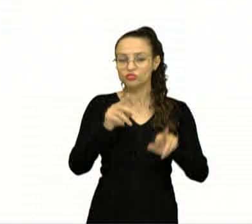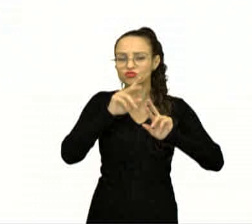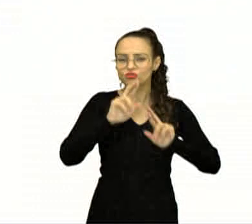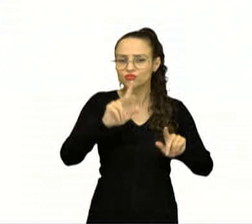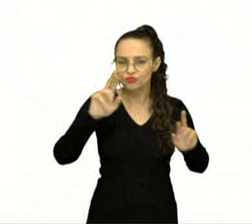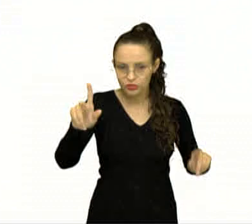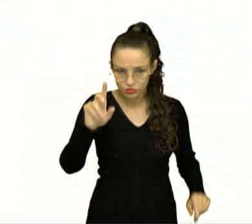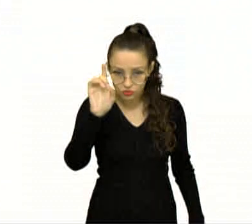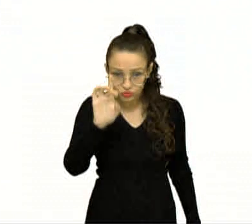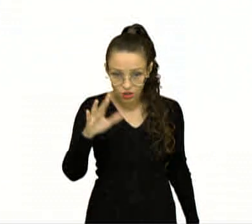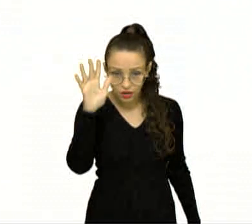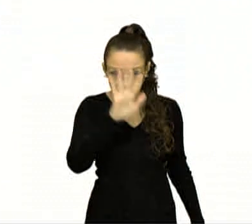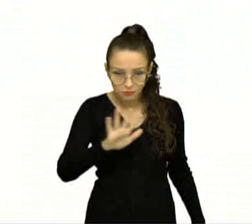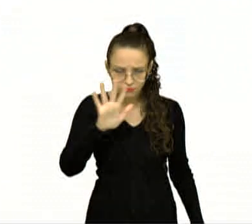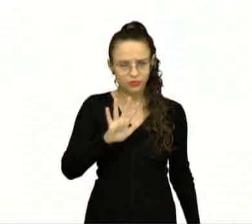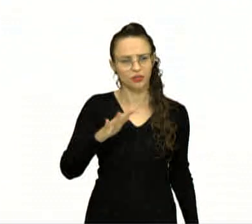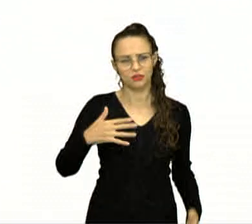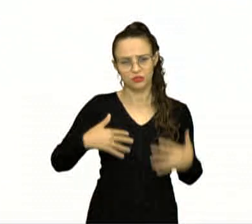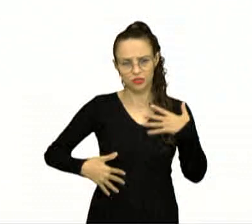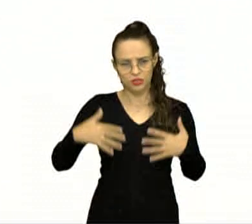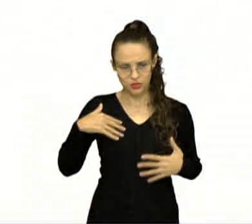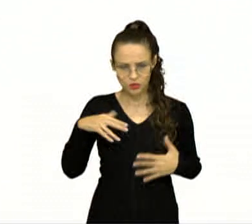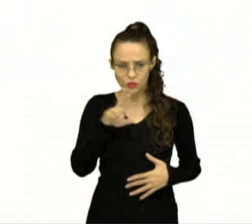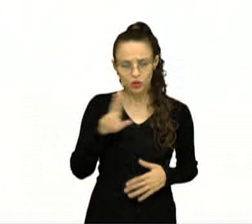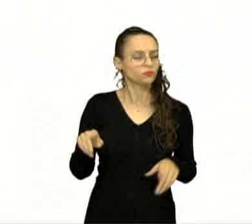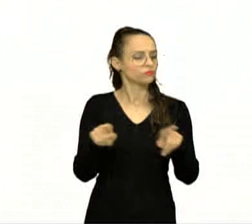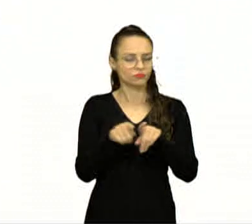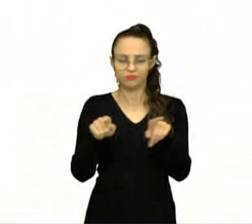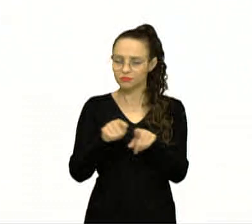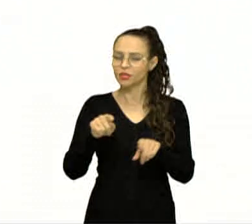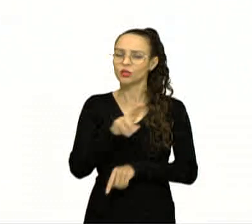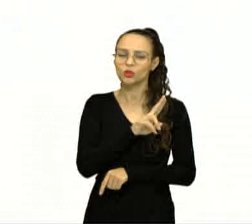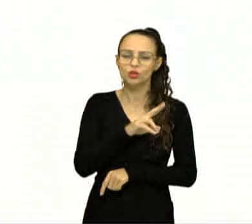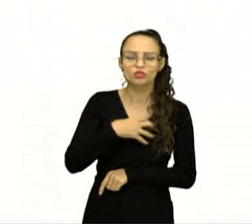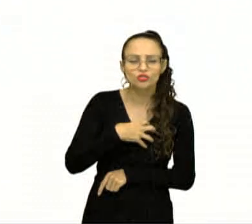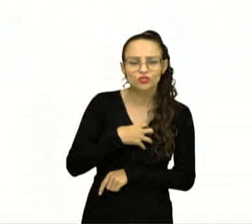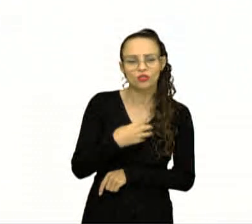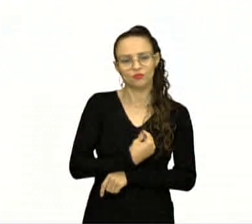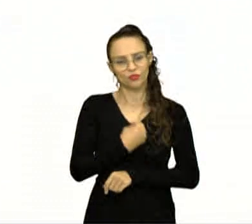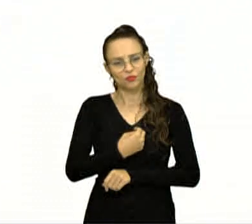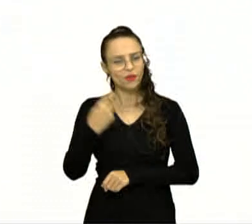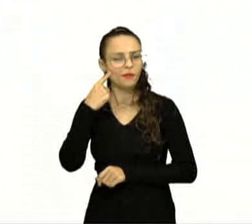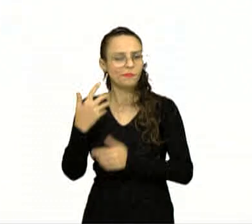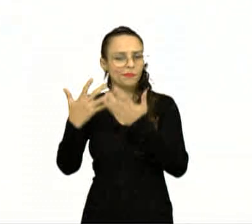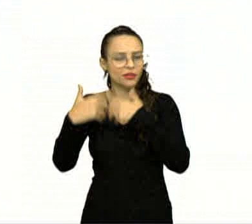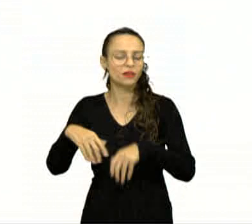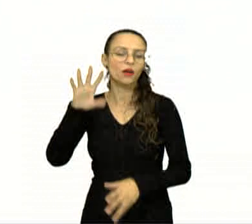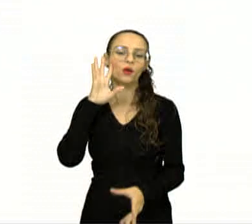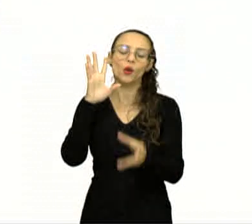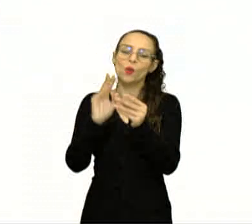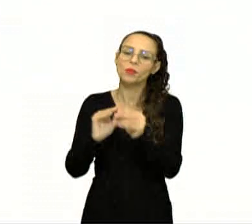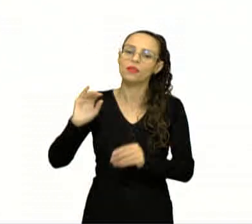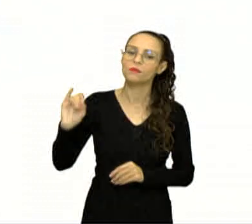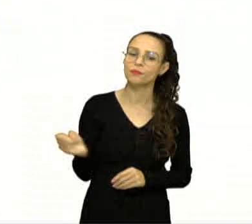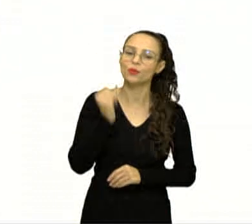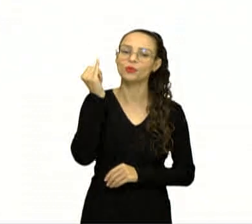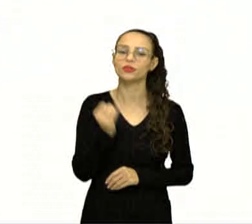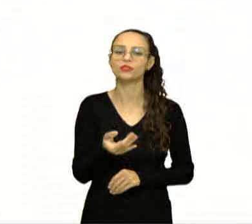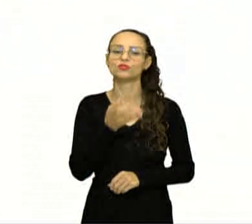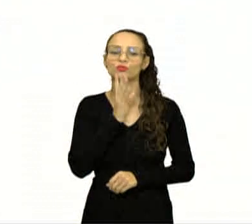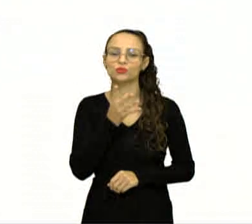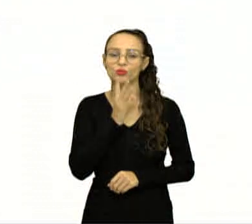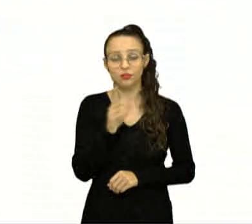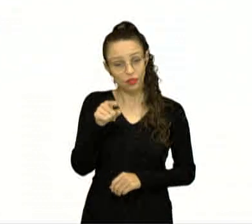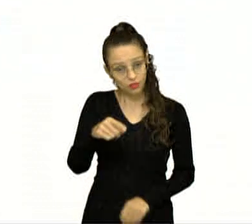na aparência ou no nome, mas também no modo de viver, de falar, de pensar. Compreender a importância de conhecermos